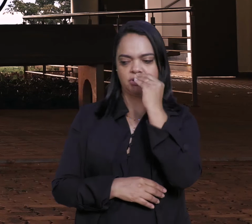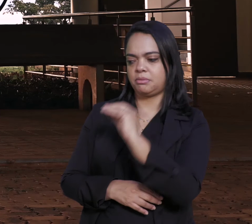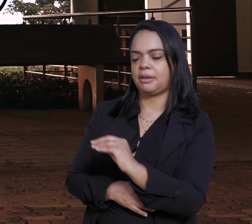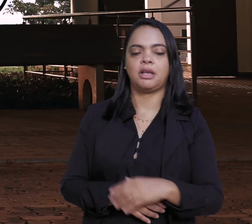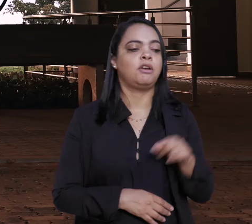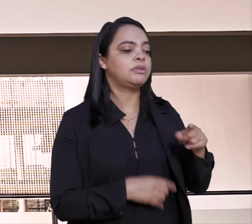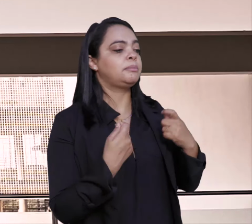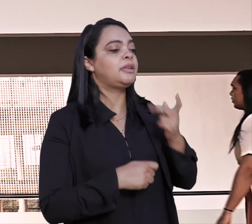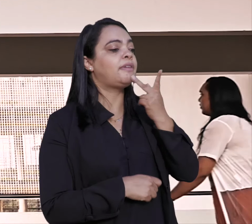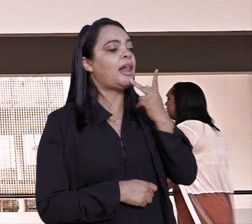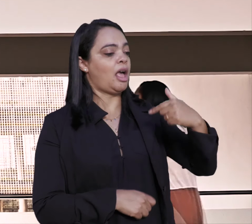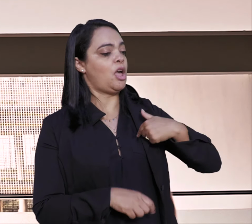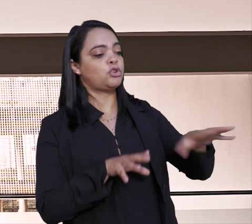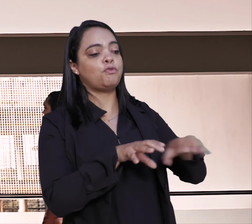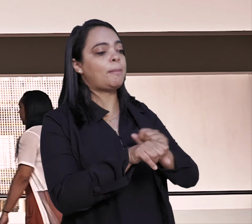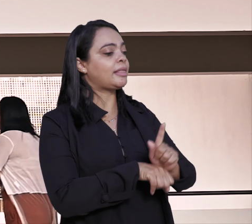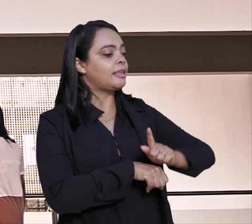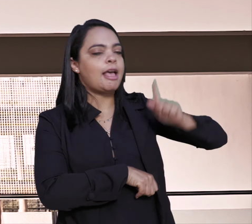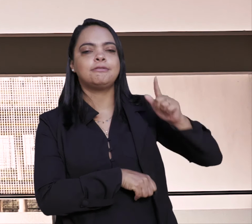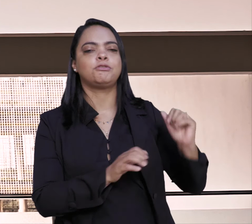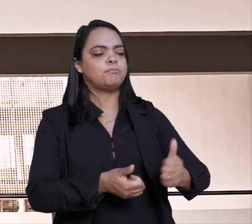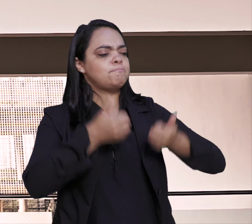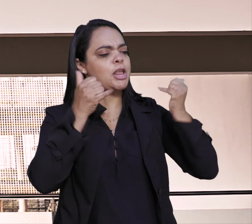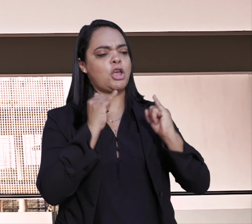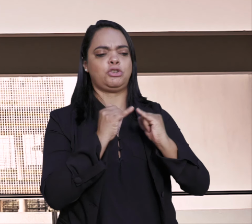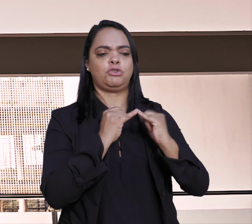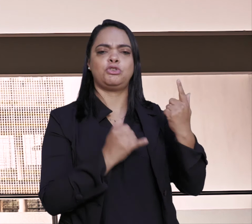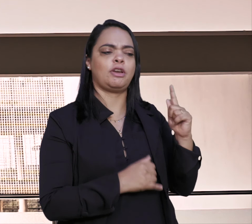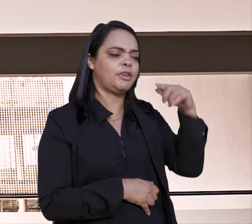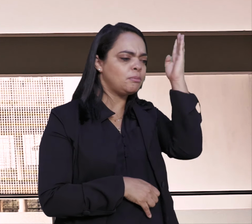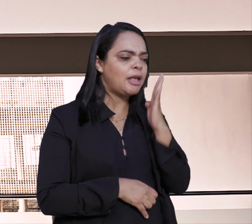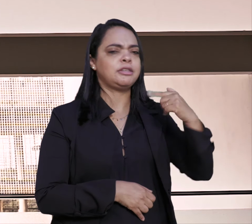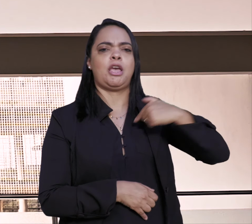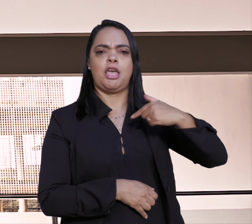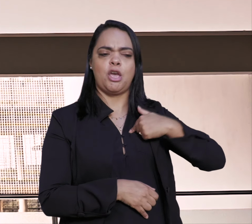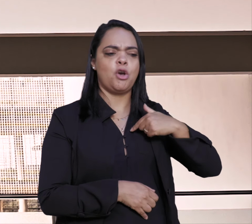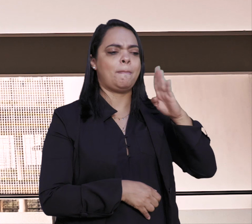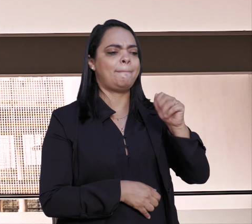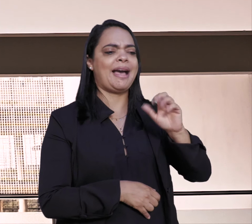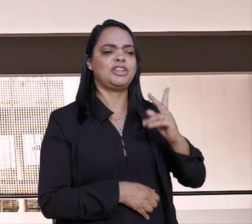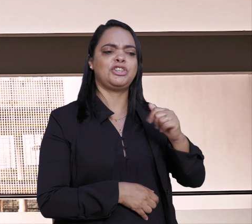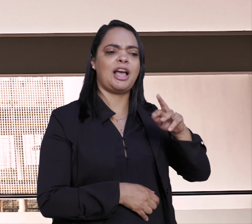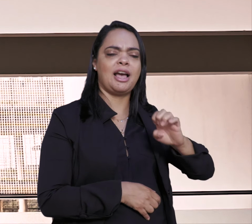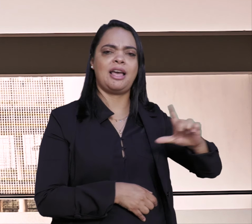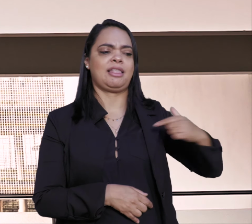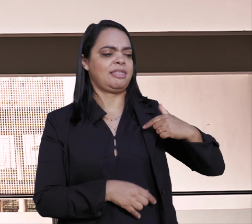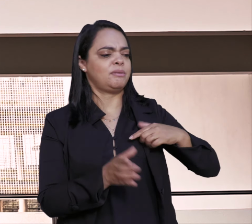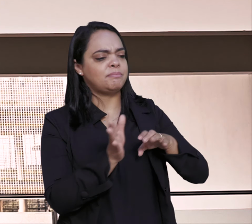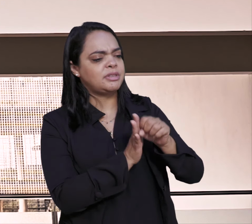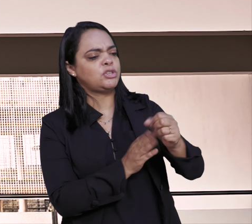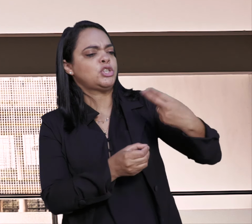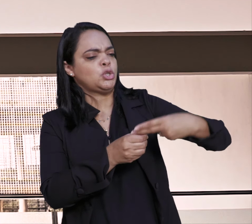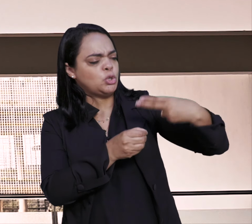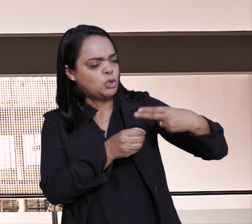falar assim: eu sou graduada num dos melhores institutos do Brasil de geografia, sou licenciada, bacharel, pesquisadora do núcleo